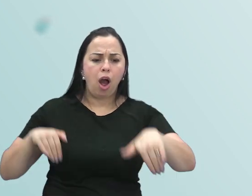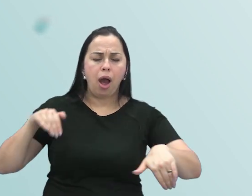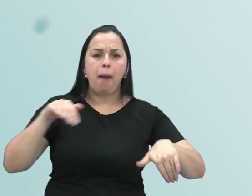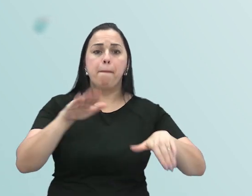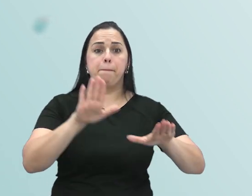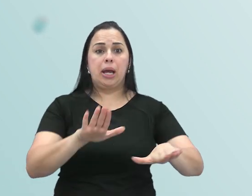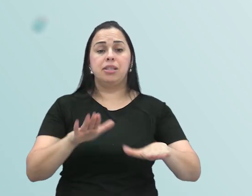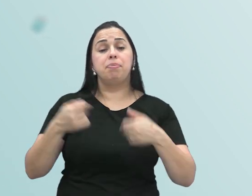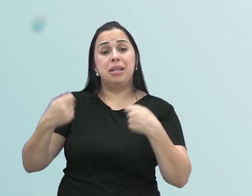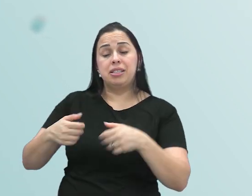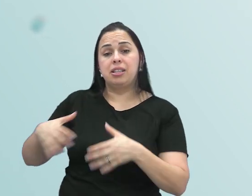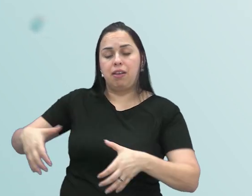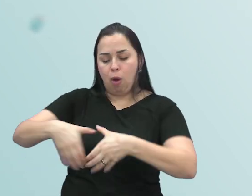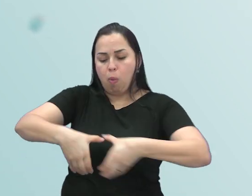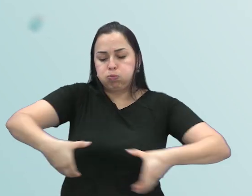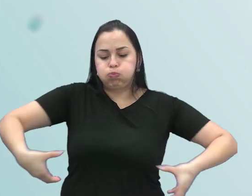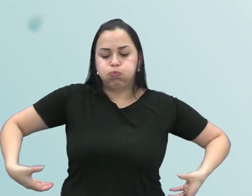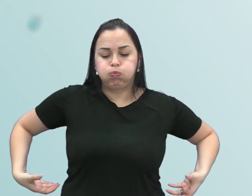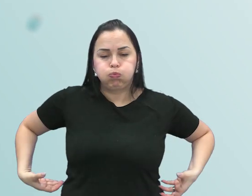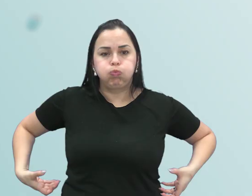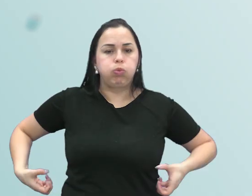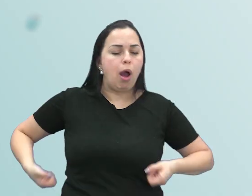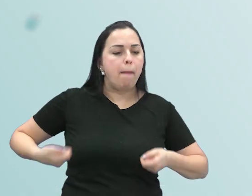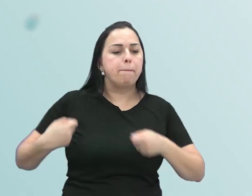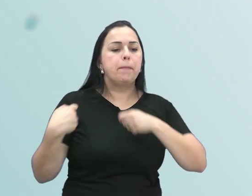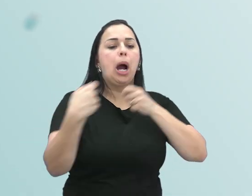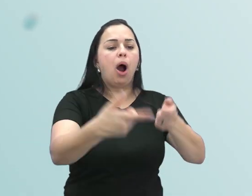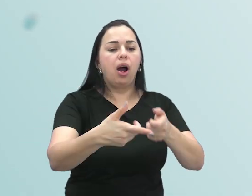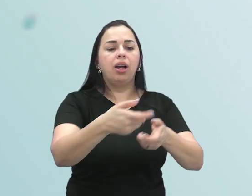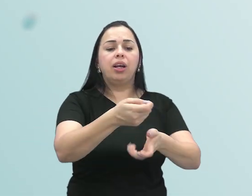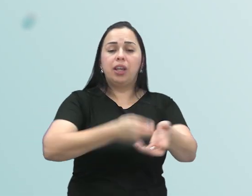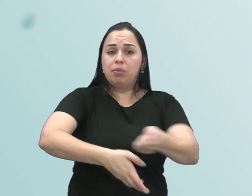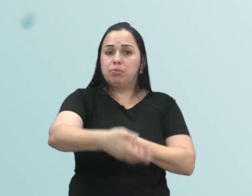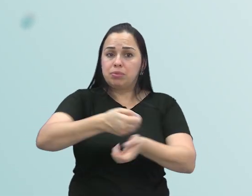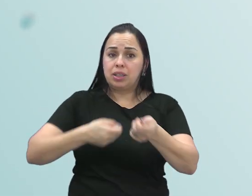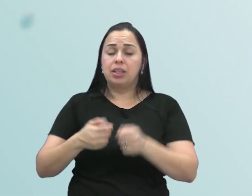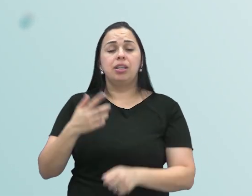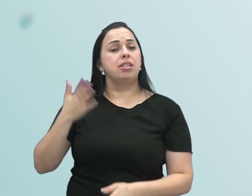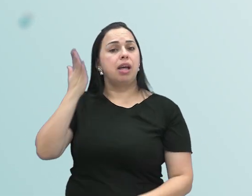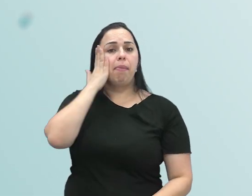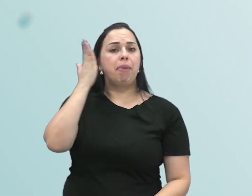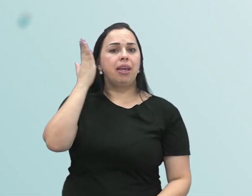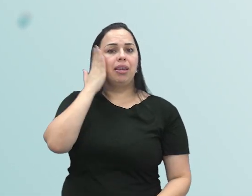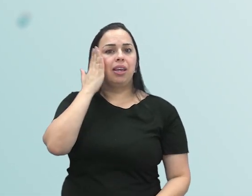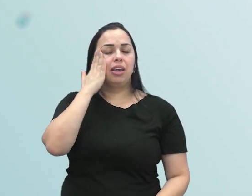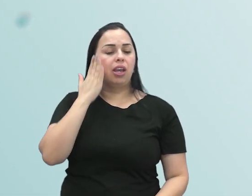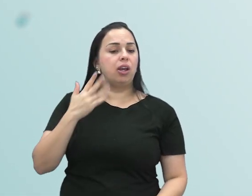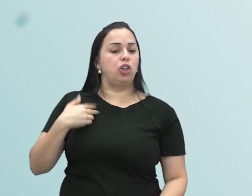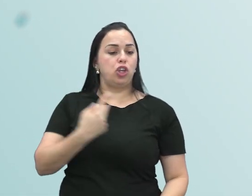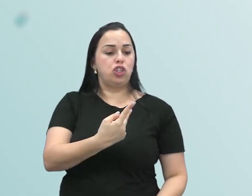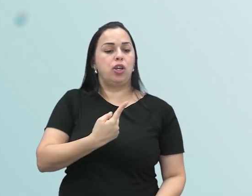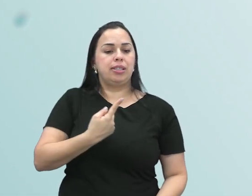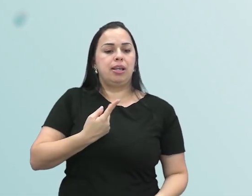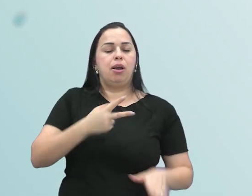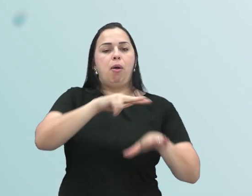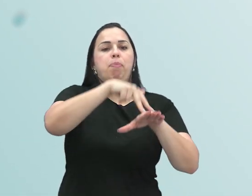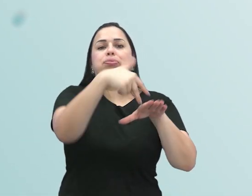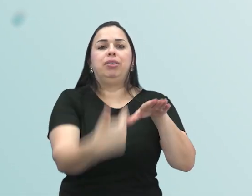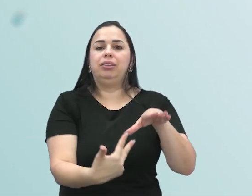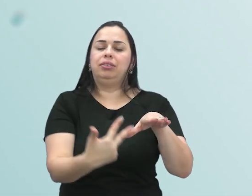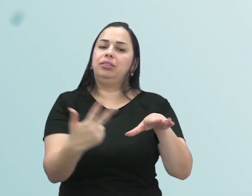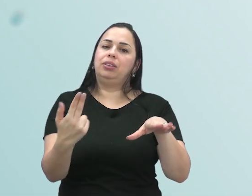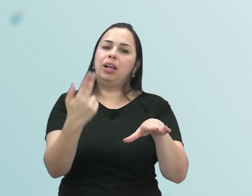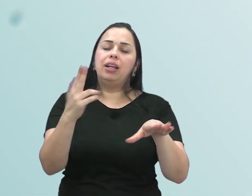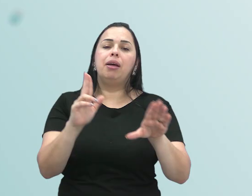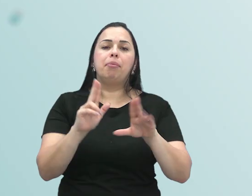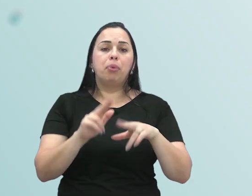com um material flutuante, né? Eu tenho que ter certeza que a minha habilidade, né, o meu conhecimento não vai me colocar em risco também.